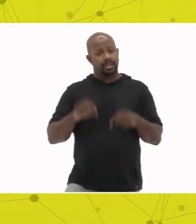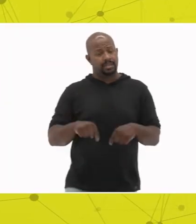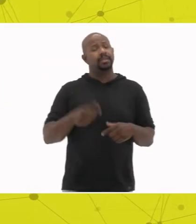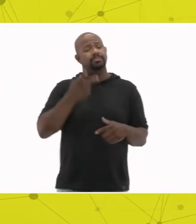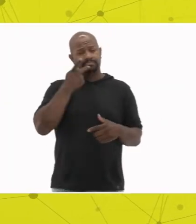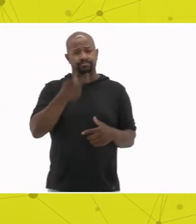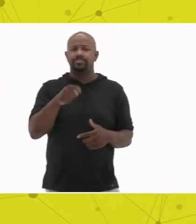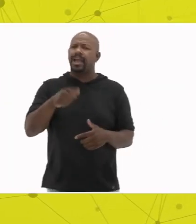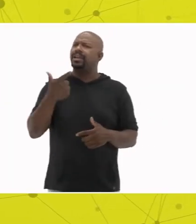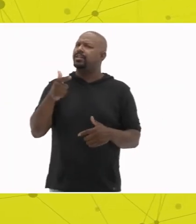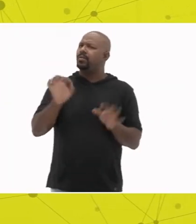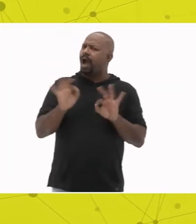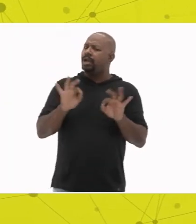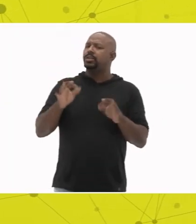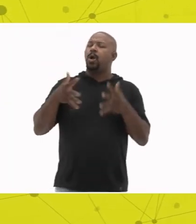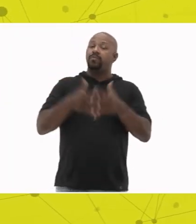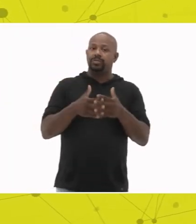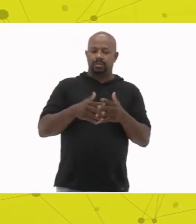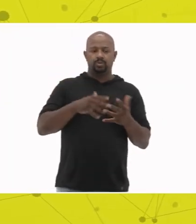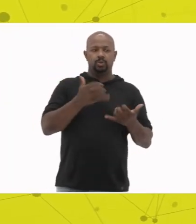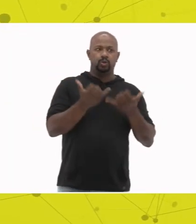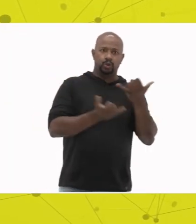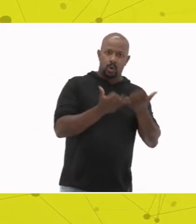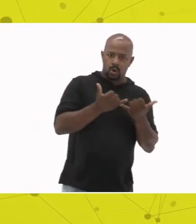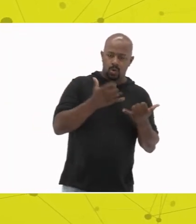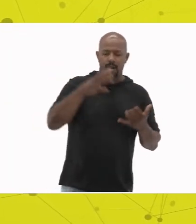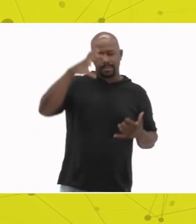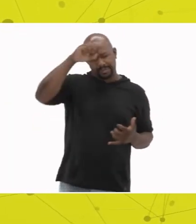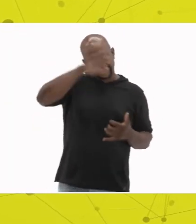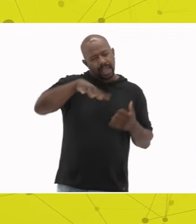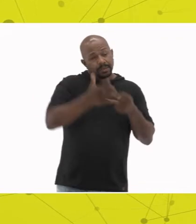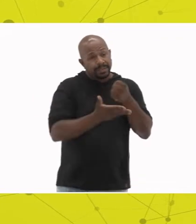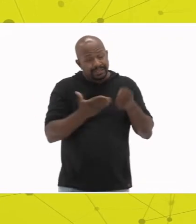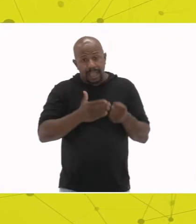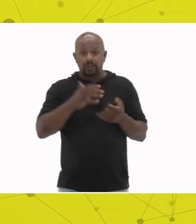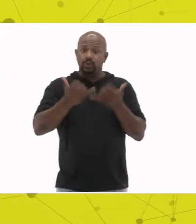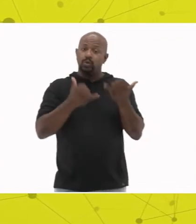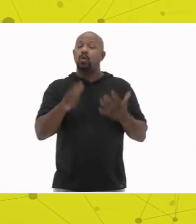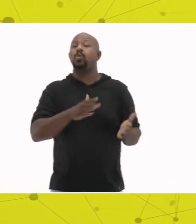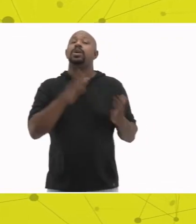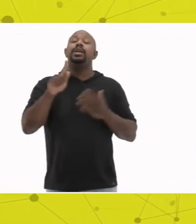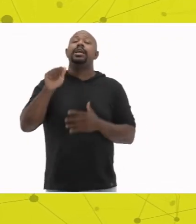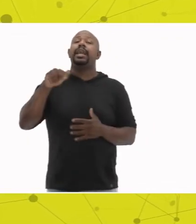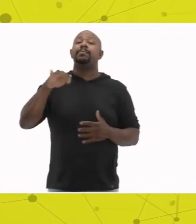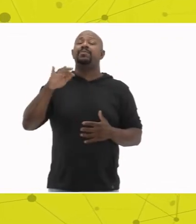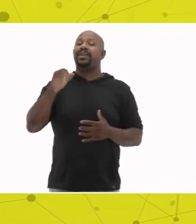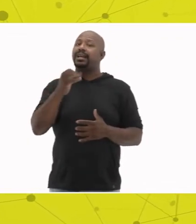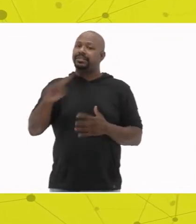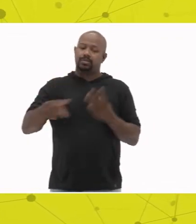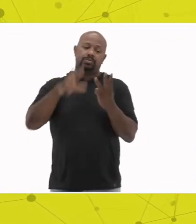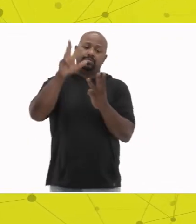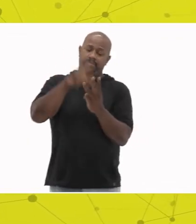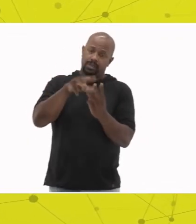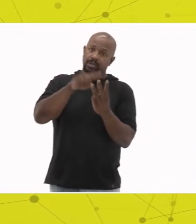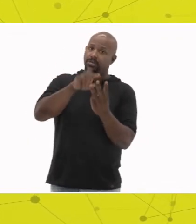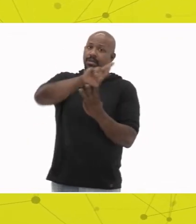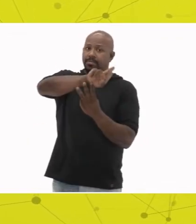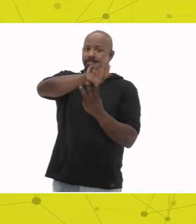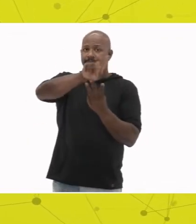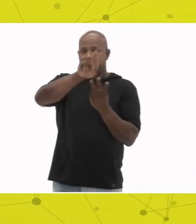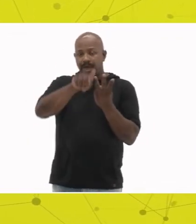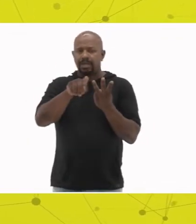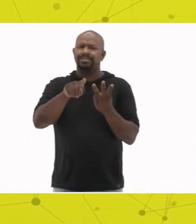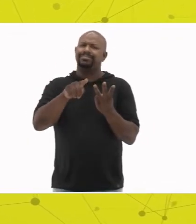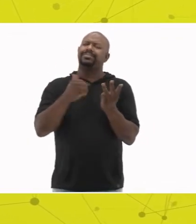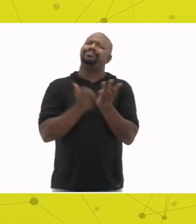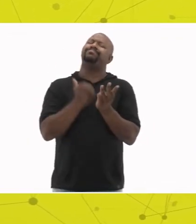Aqui o destaque para que não haja confusão entre um jogo, um aprendizado baseado em jogo e gamificação, que são três conceitos cuja